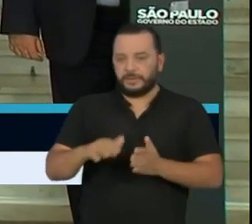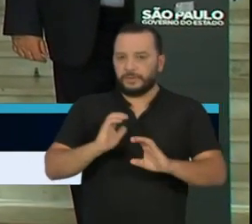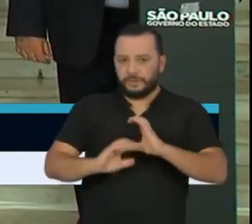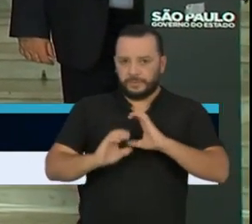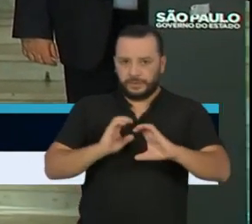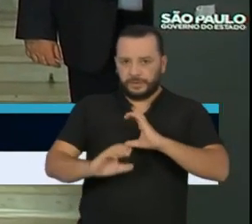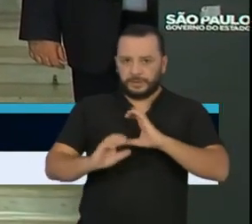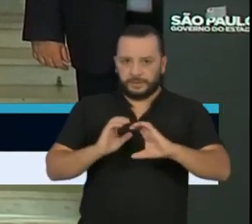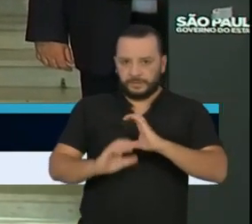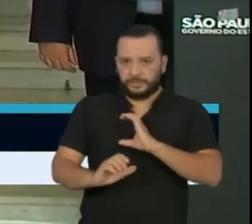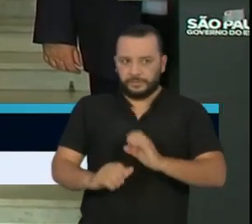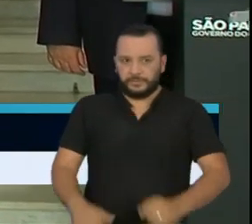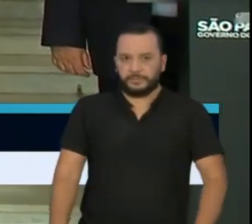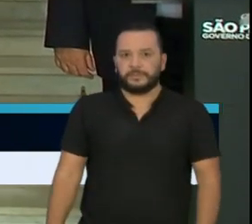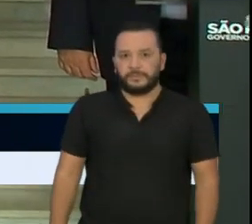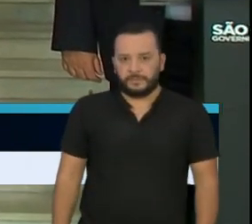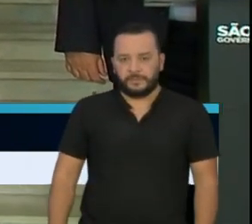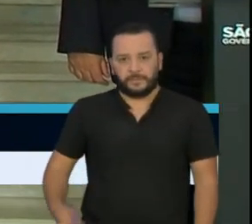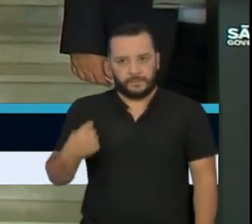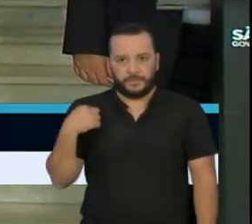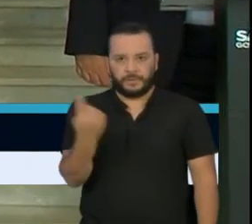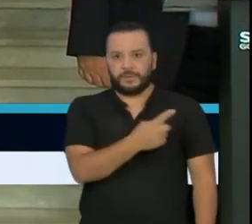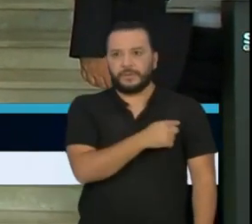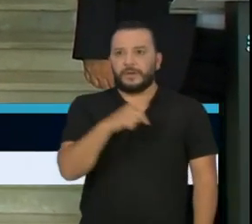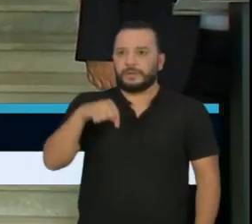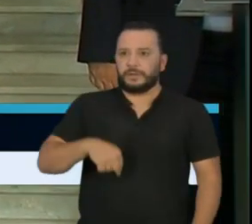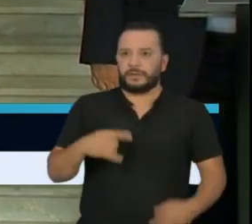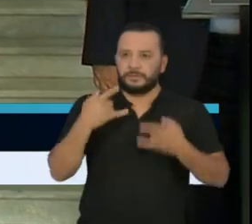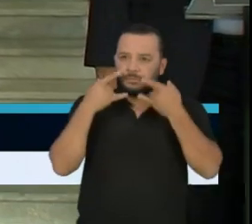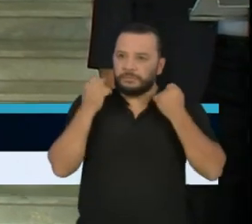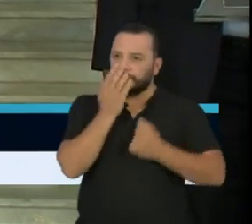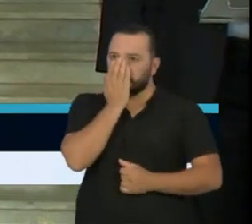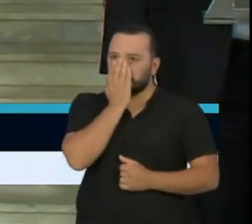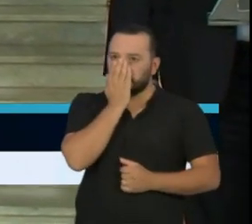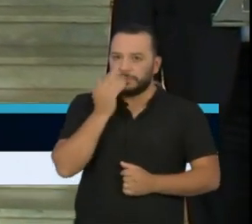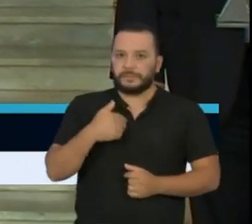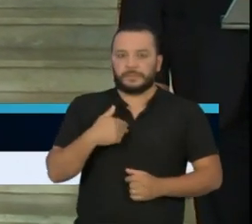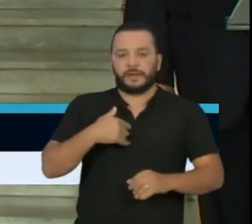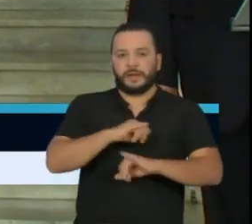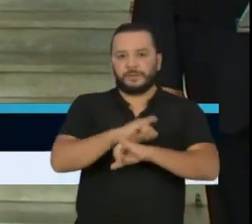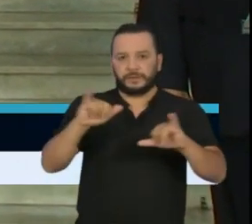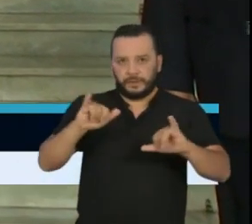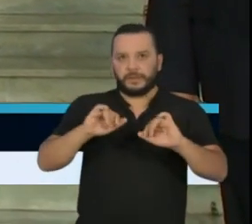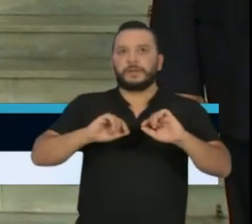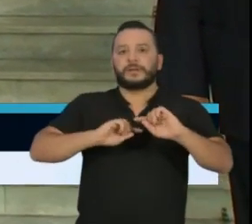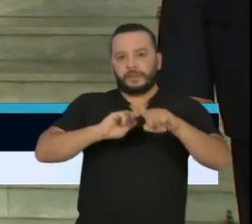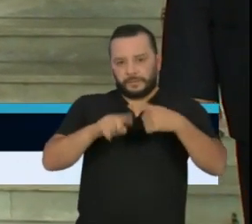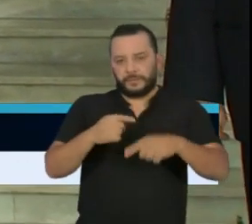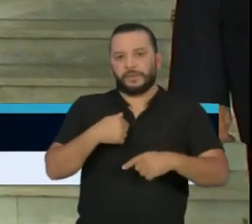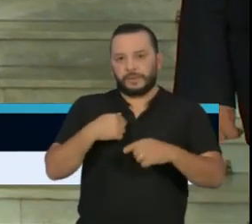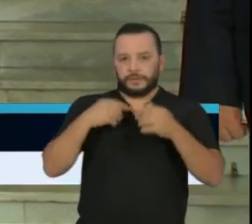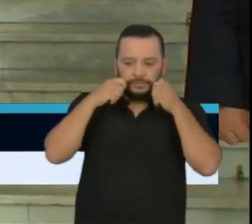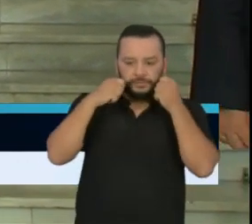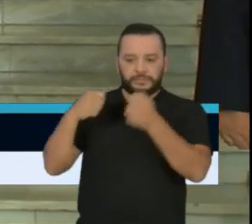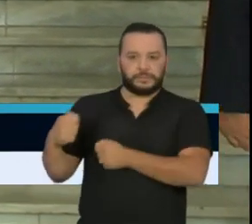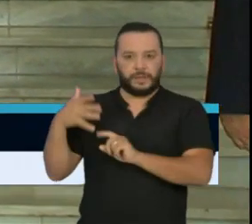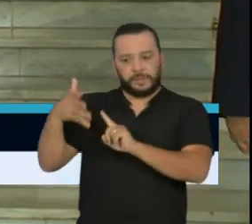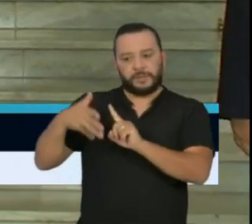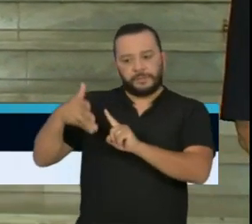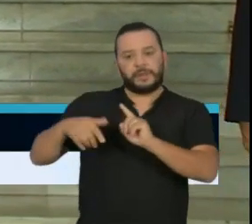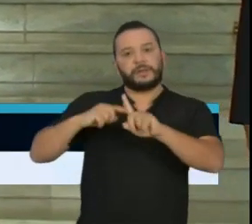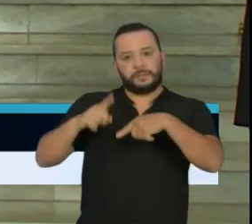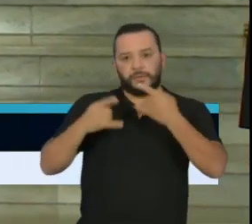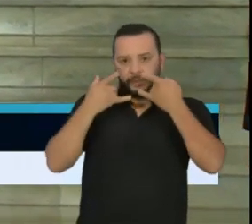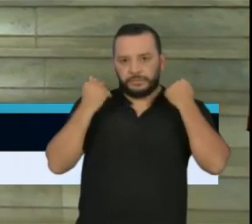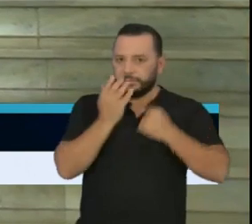Comunicação. Todos nós aqui chegamos de máscaras para falar, retiraremos as máscaras e depois colocaremos. O